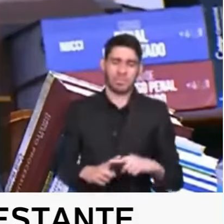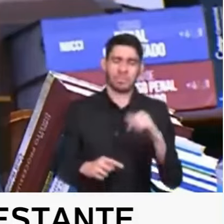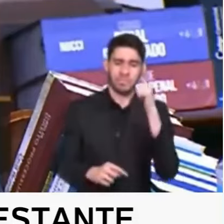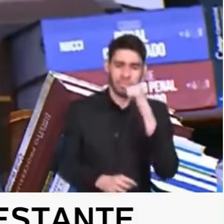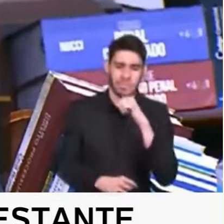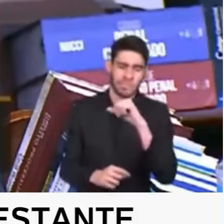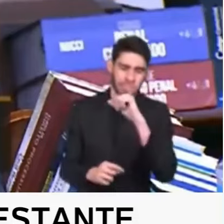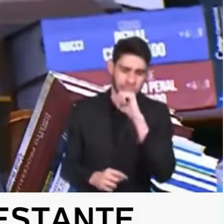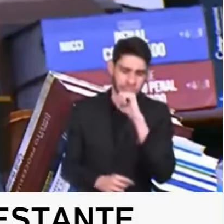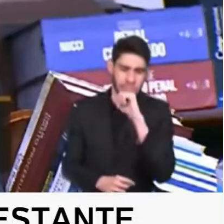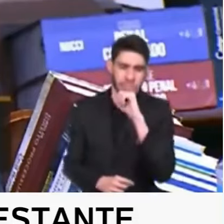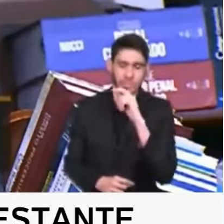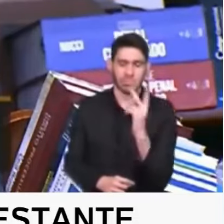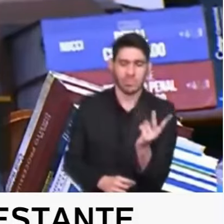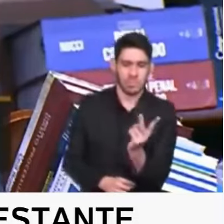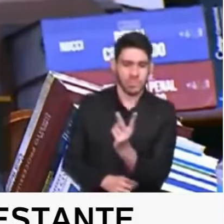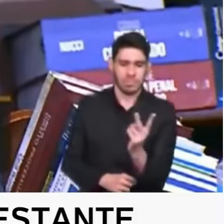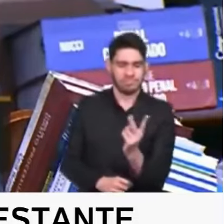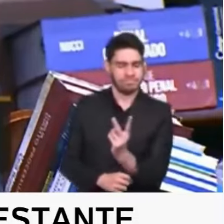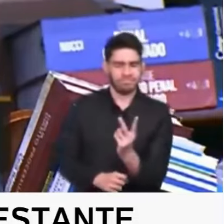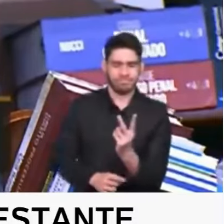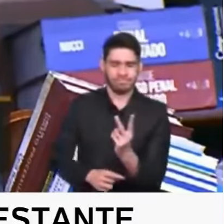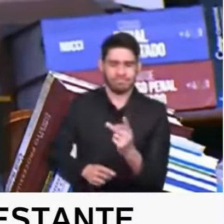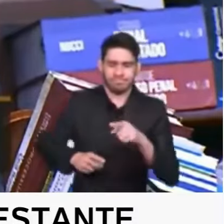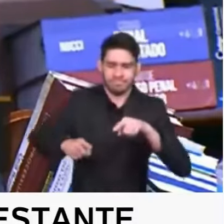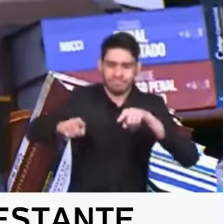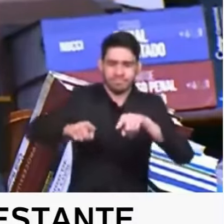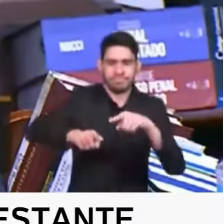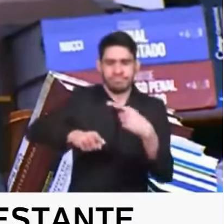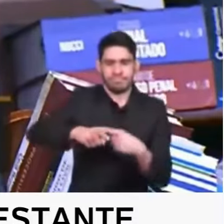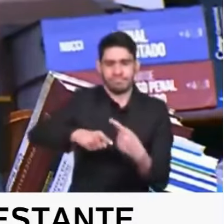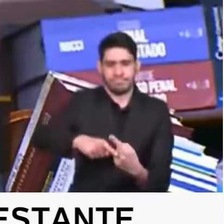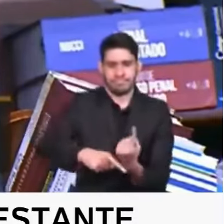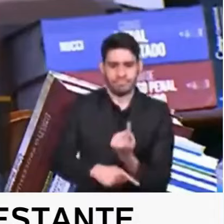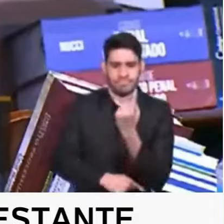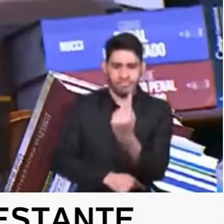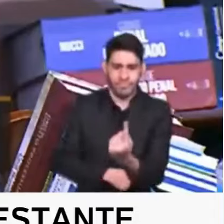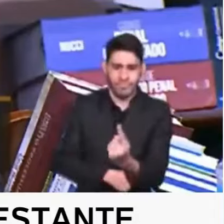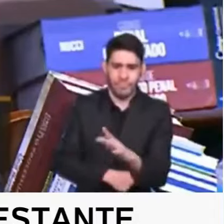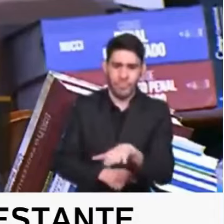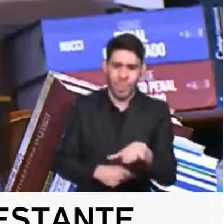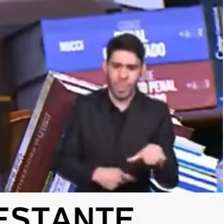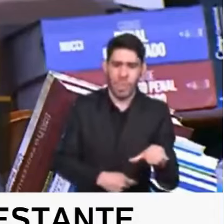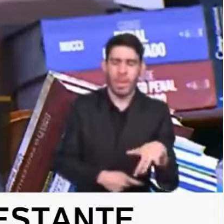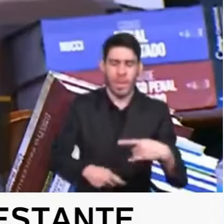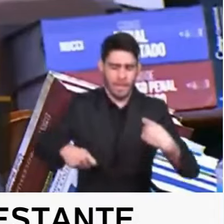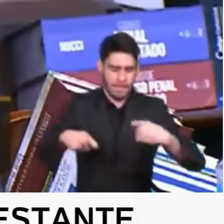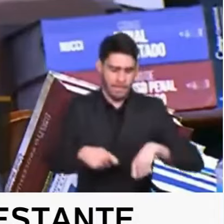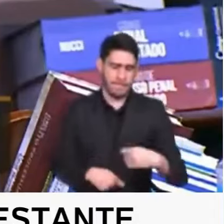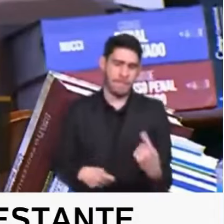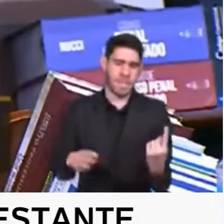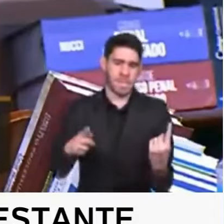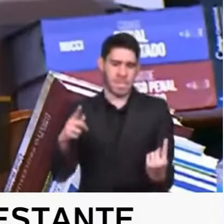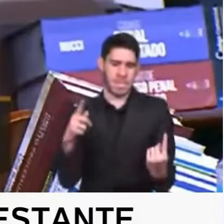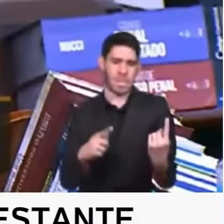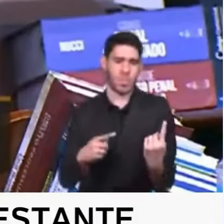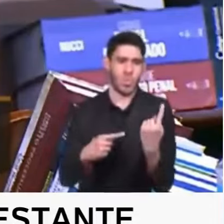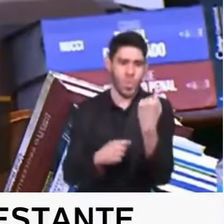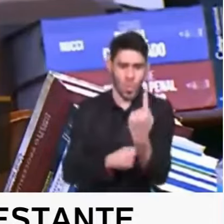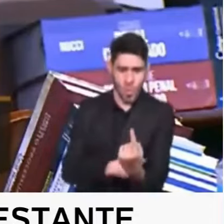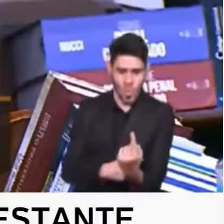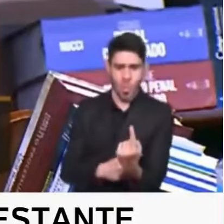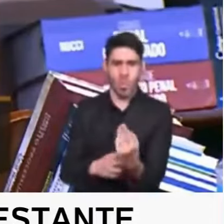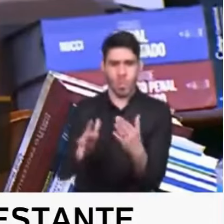comunidade lgbtq a mais em julgamentos futuros no tribunal a Carol conta que em 2011 o STF